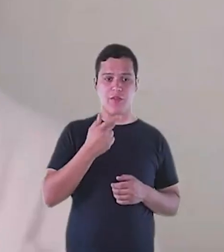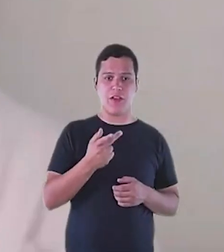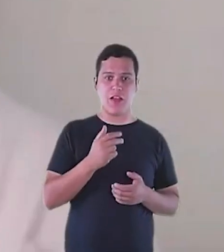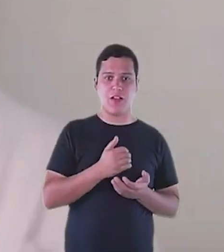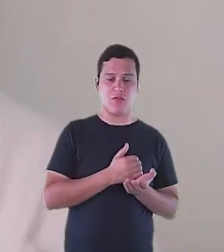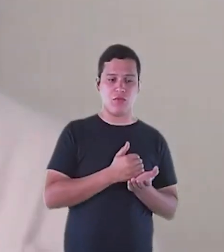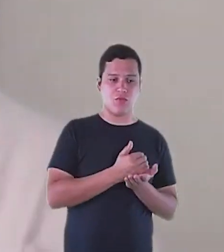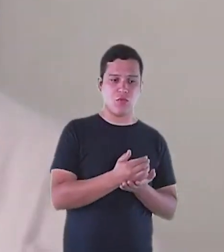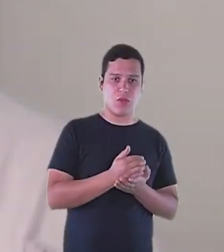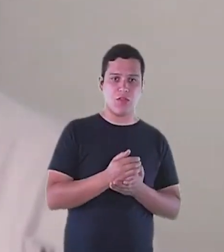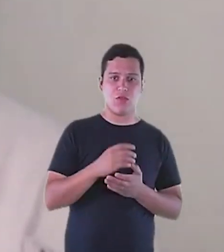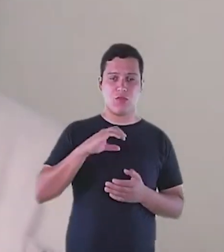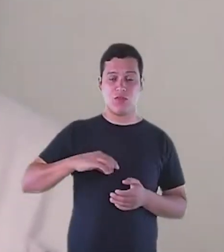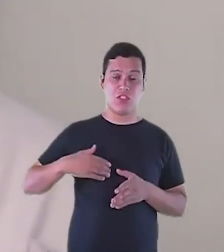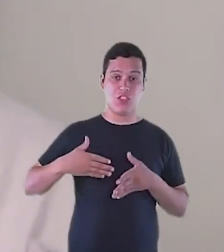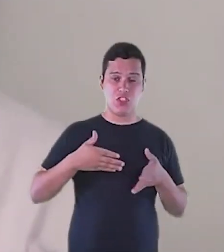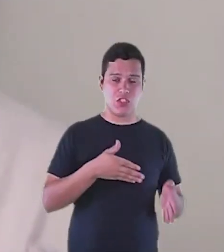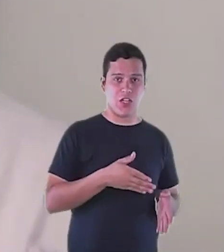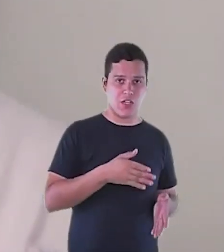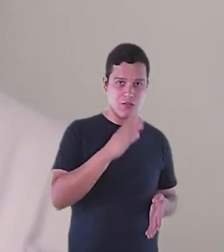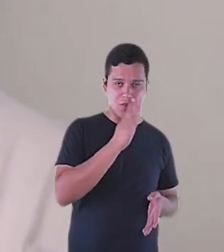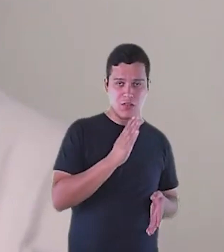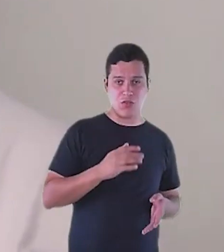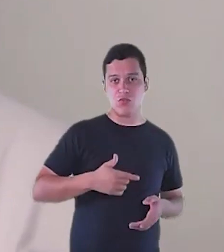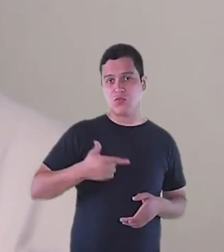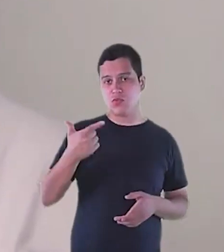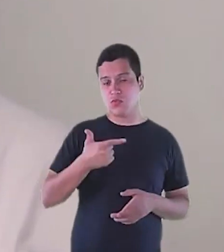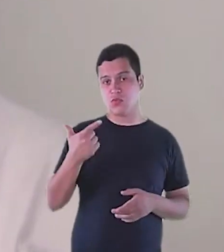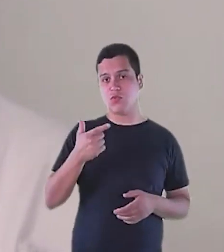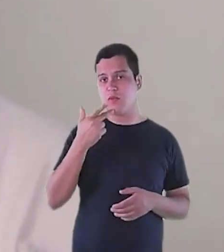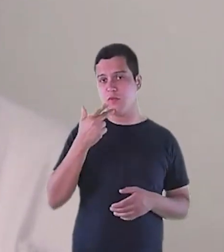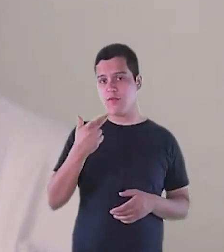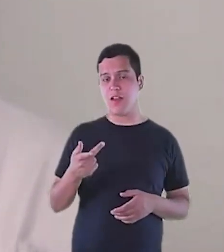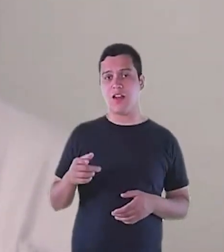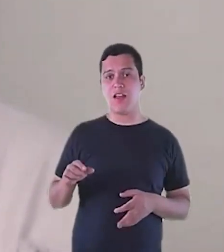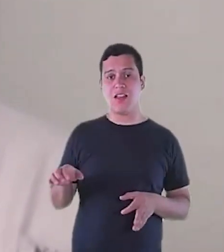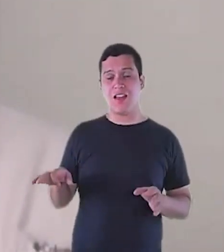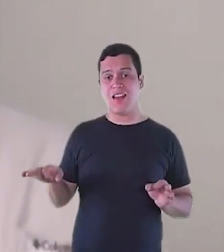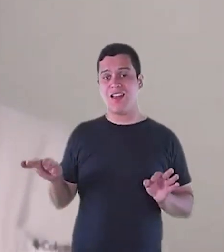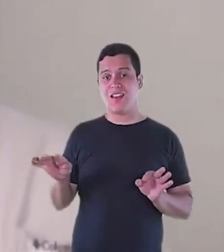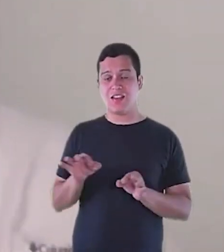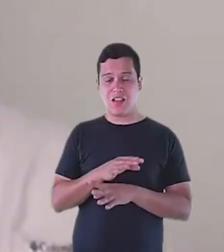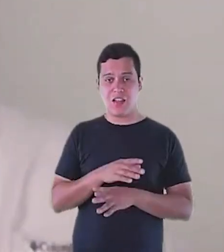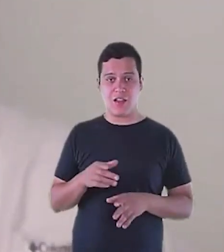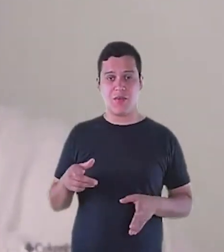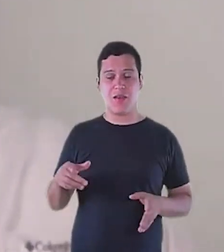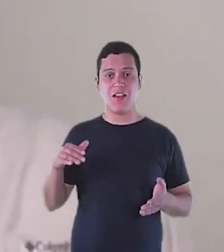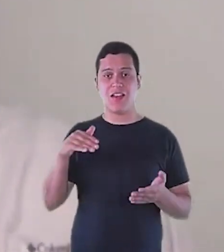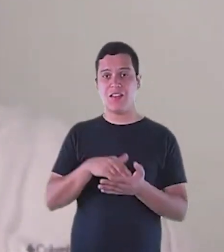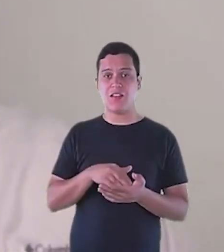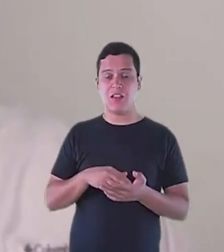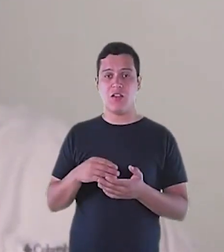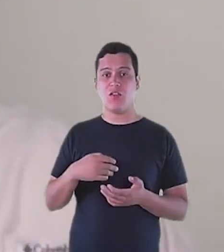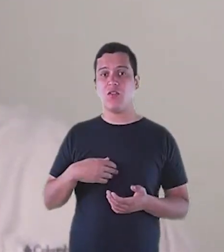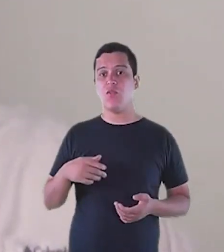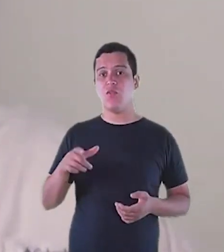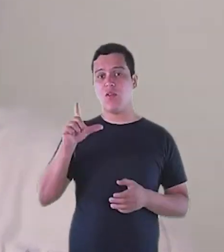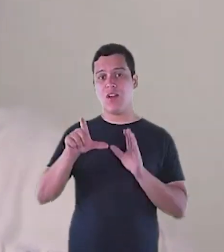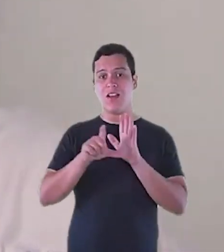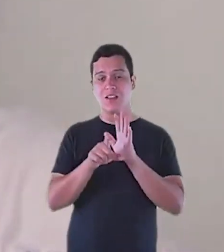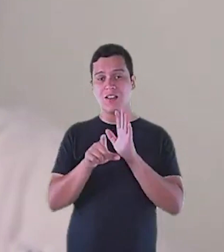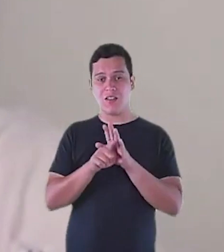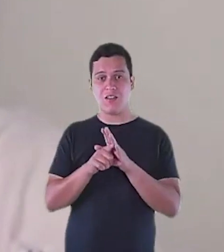até o fim da escravidão oficial, com a Lei Áurea de 1888, mas também eu vou falar sobre o legado